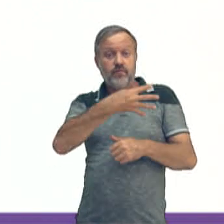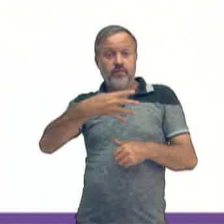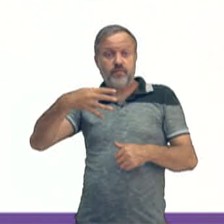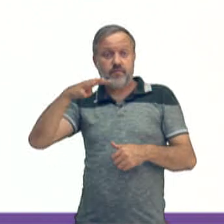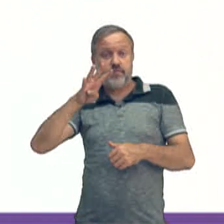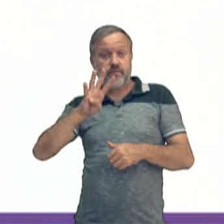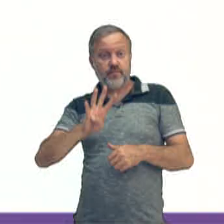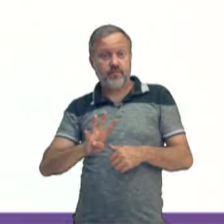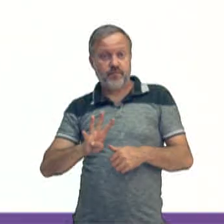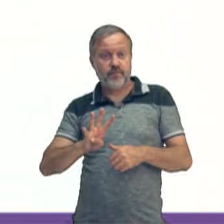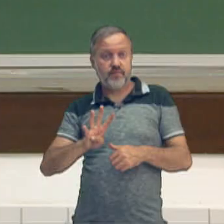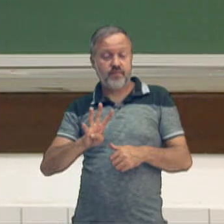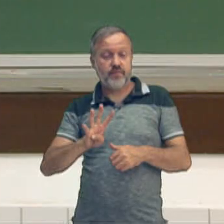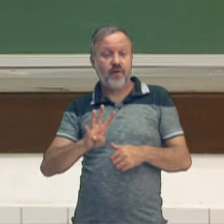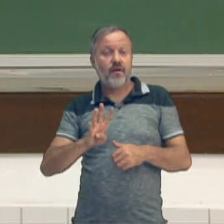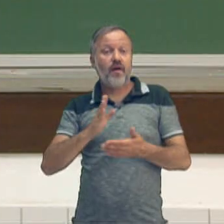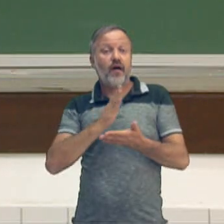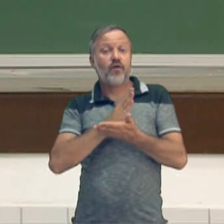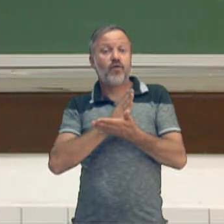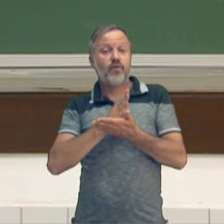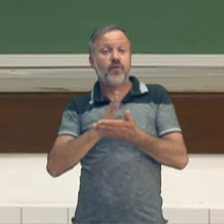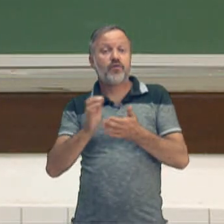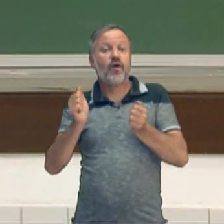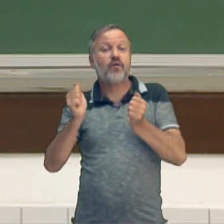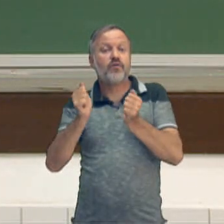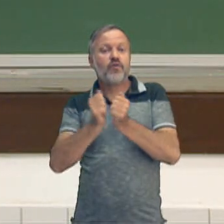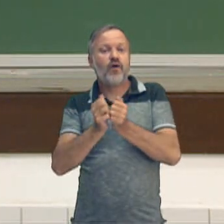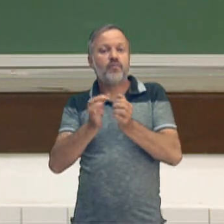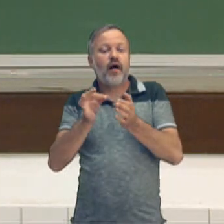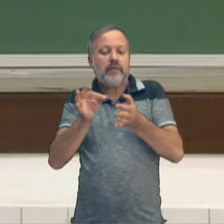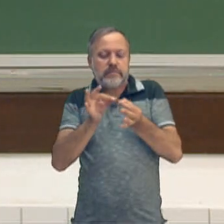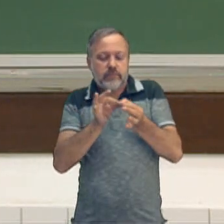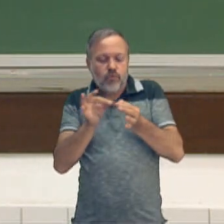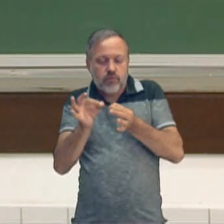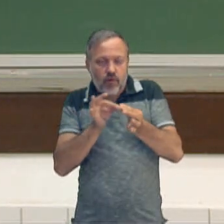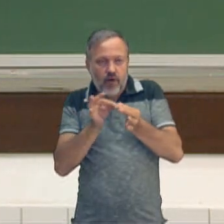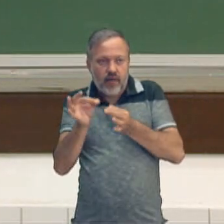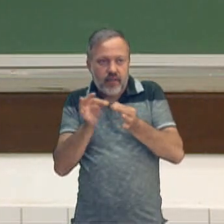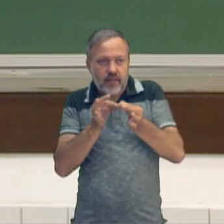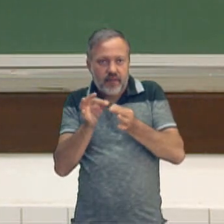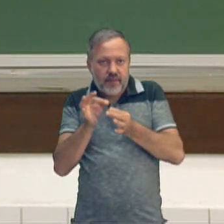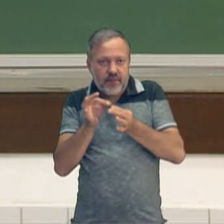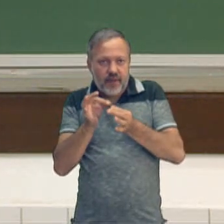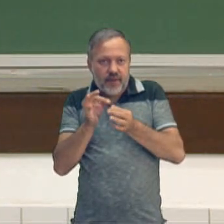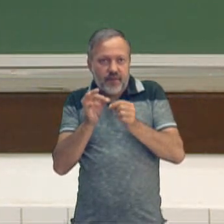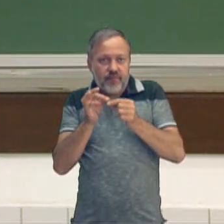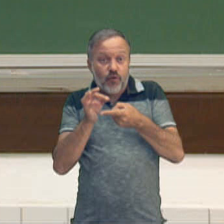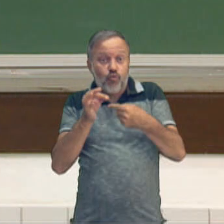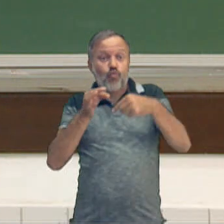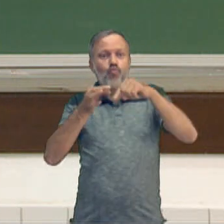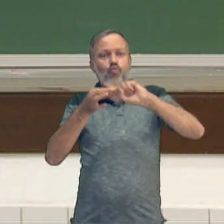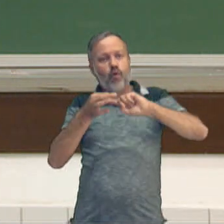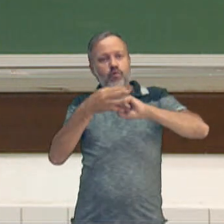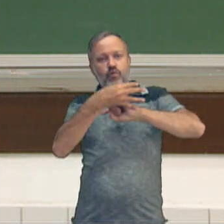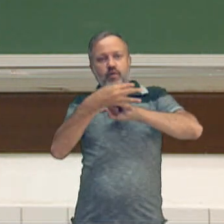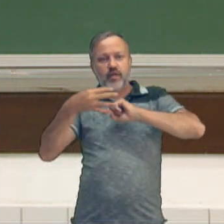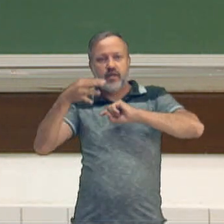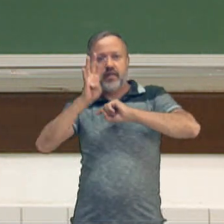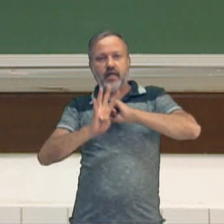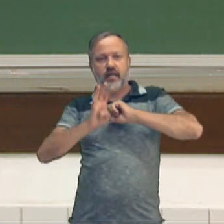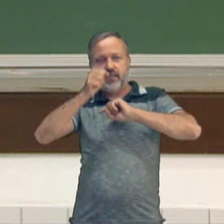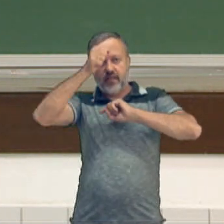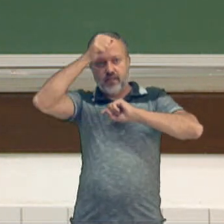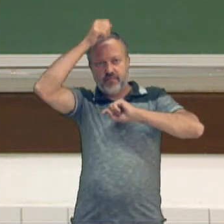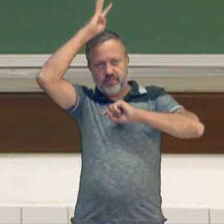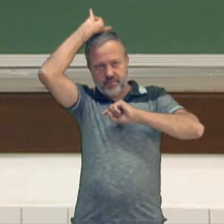feito a partir de uma correção no calendário juliano, de Júlio César, por conta de uma defasagem aí nos dias.